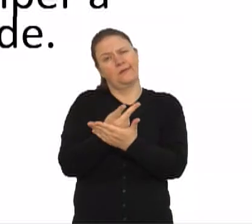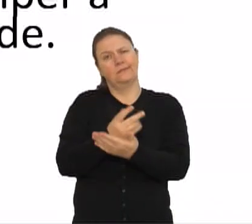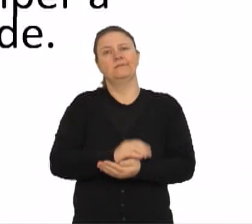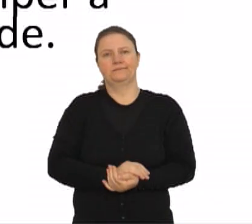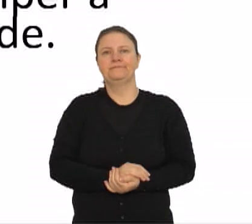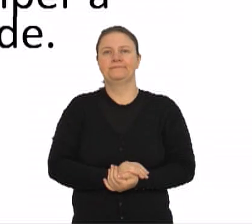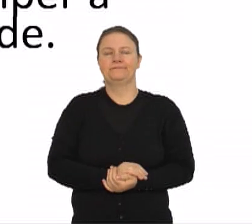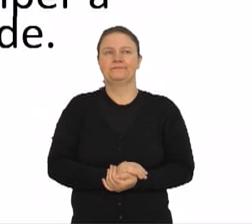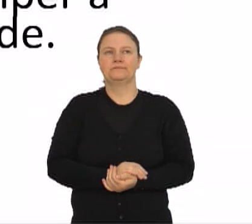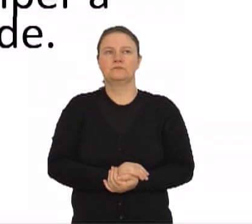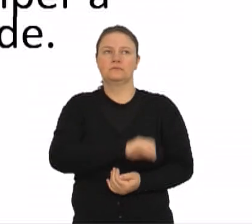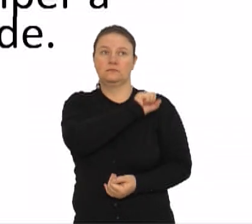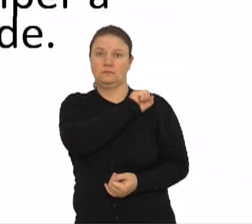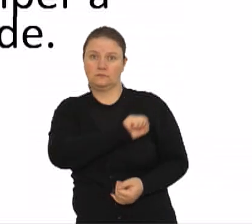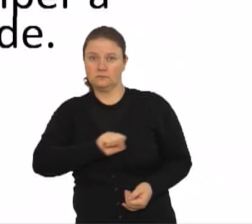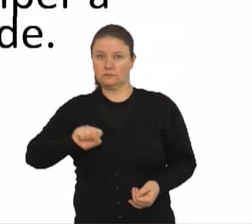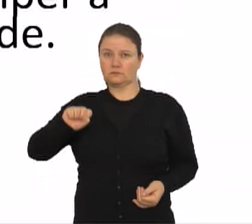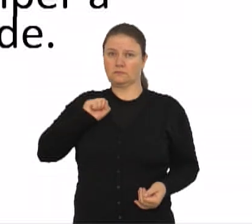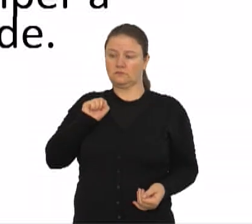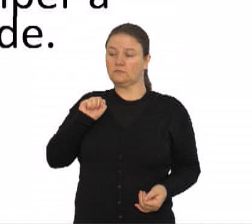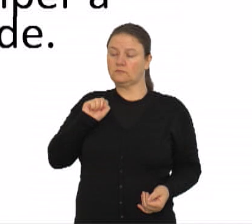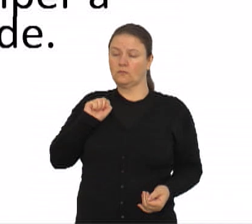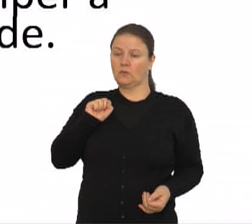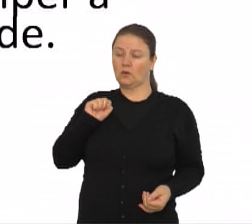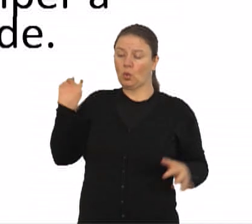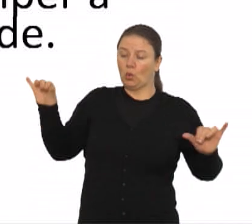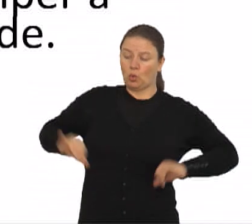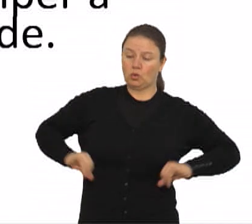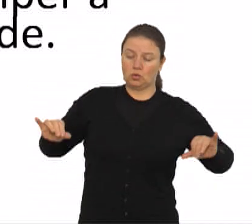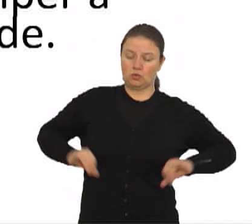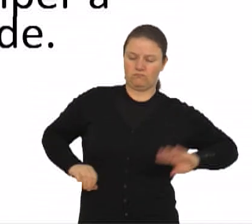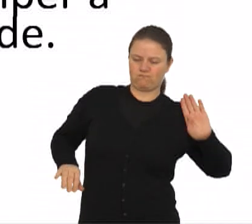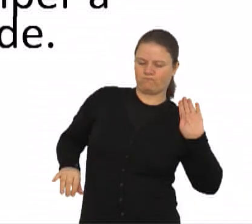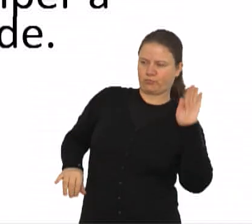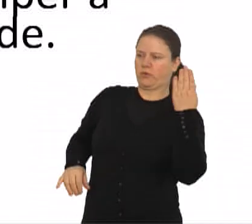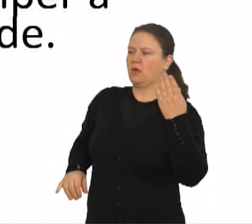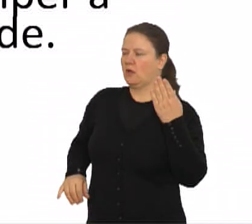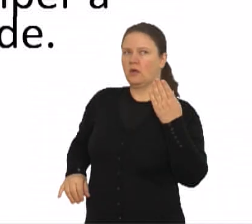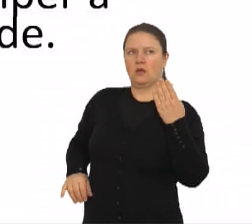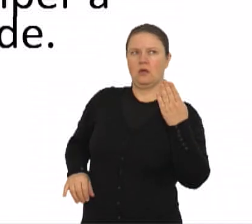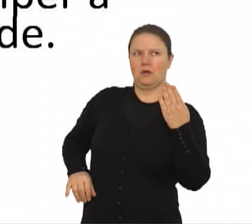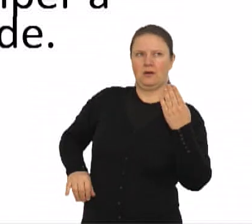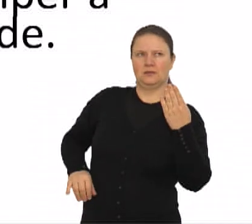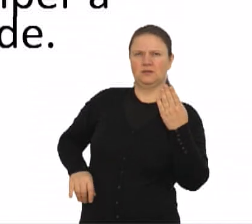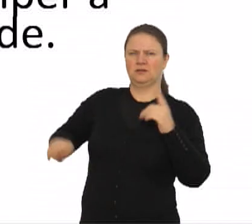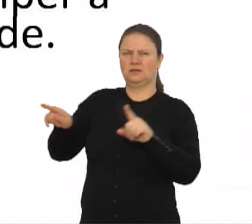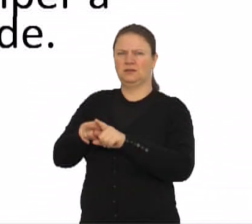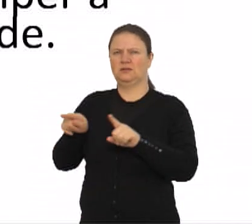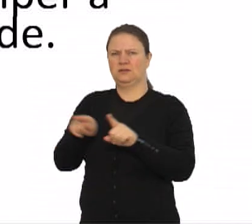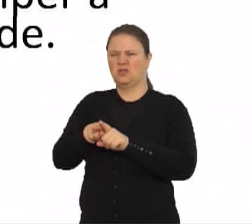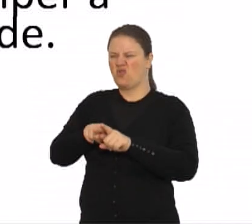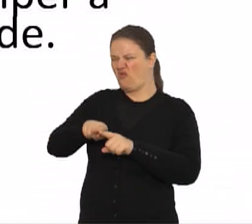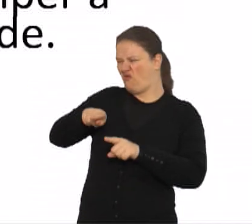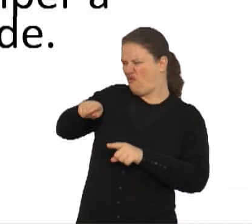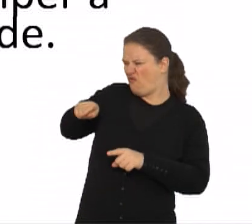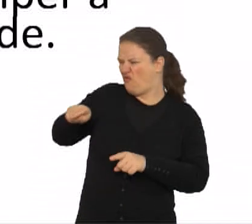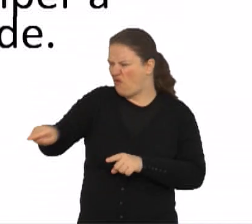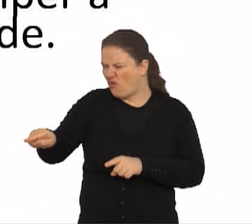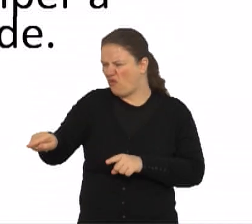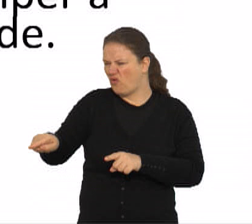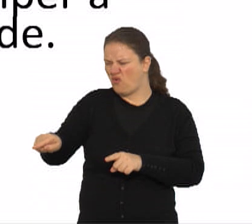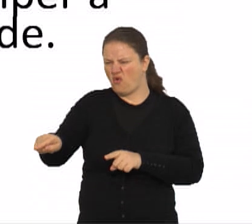E Sócrates foi traído pelos amigos, condenado a tomar cicuta, acusado de corromper